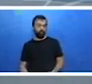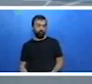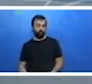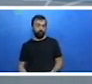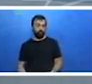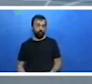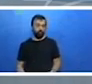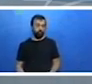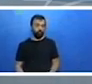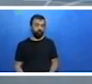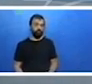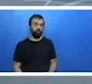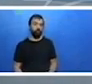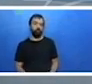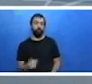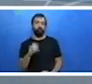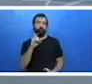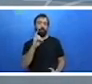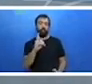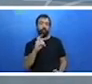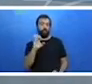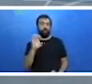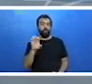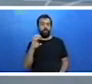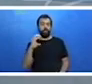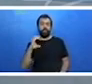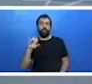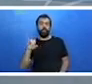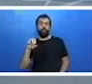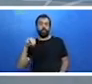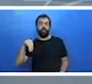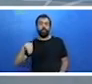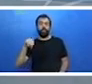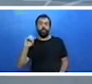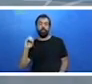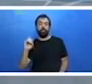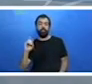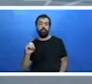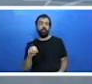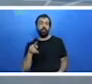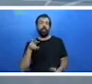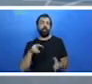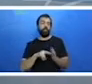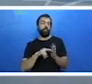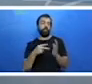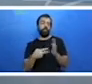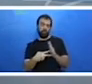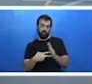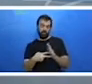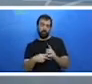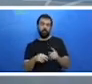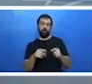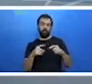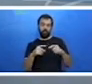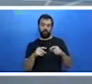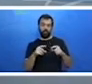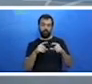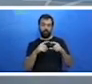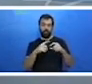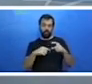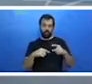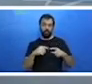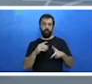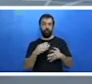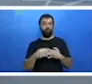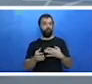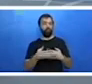décimo, quer dizer que eu dividi alguma coisa por 10. É igual a nossa barrinha do